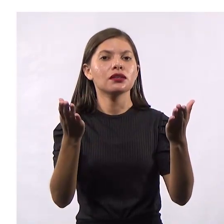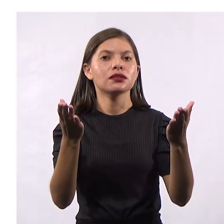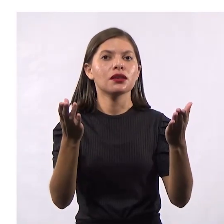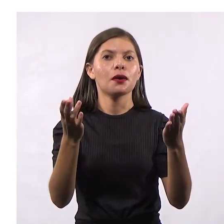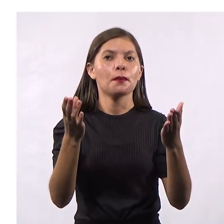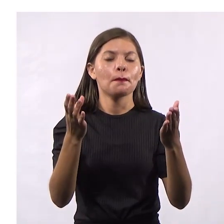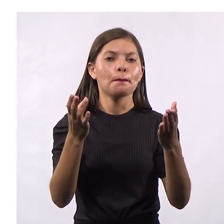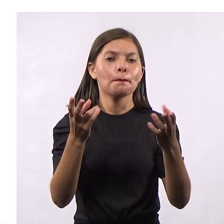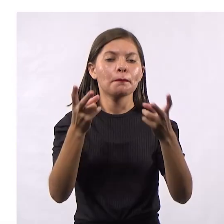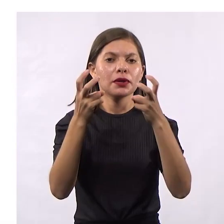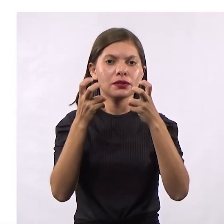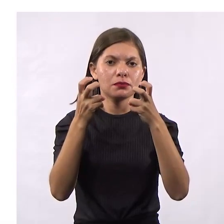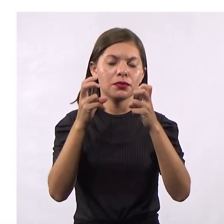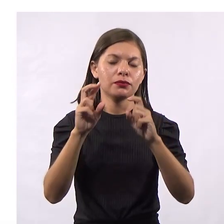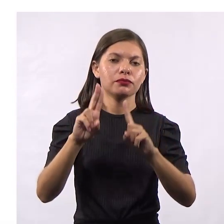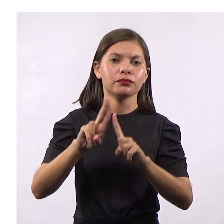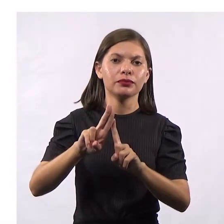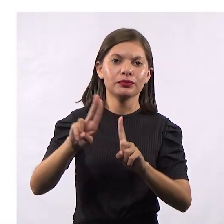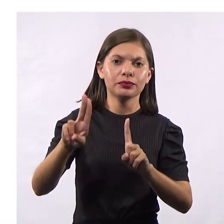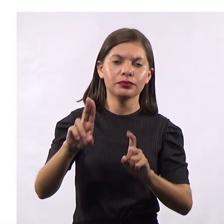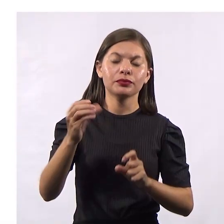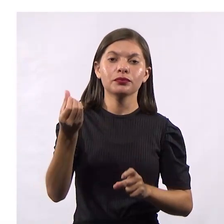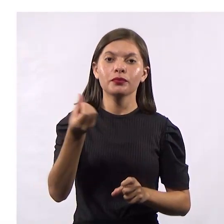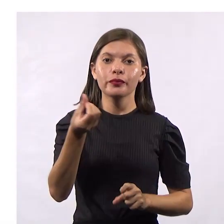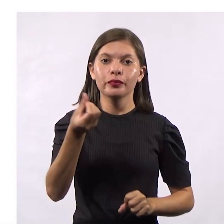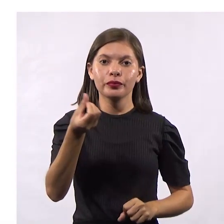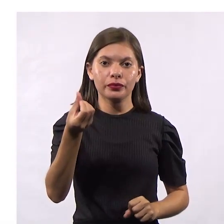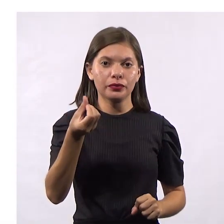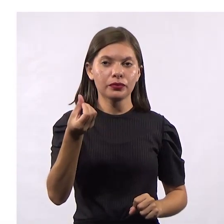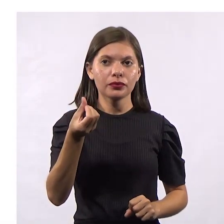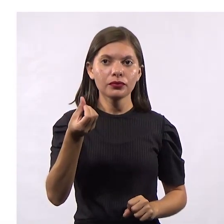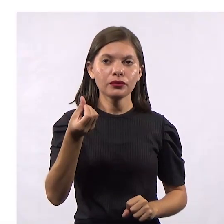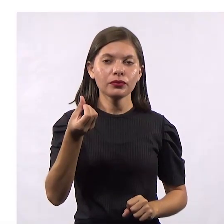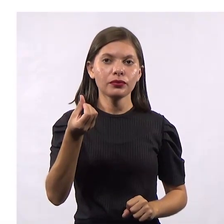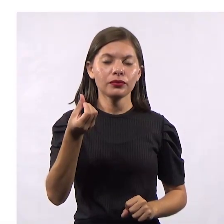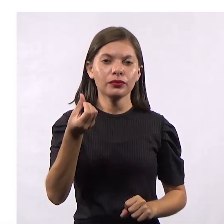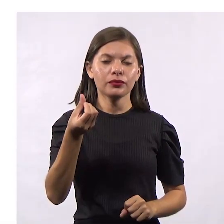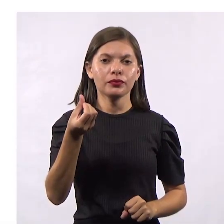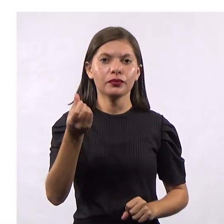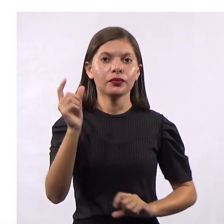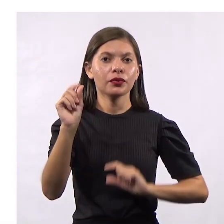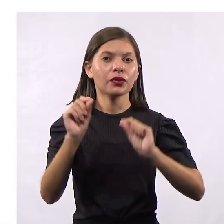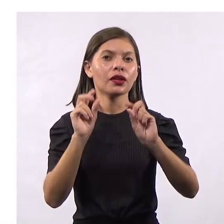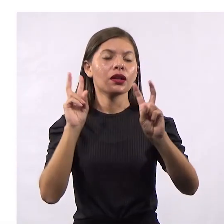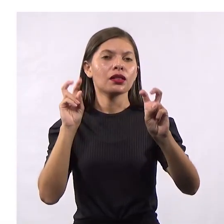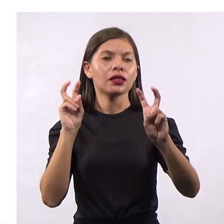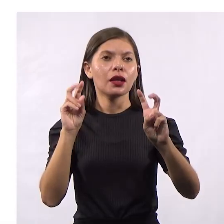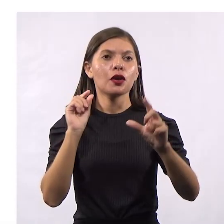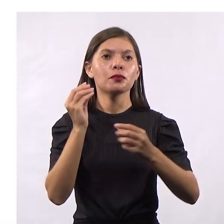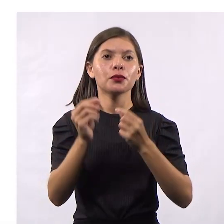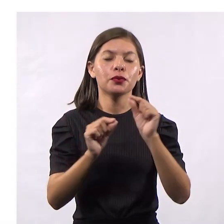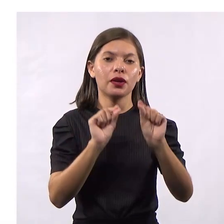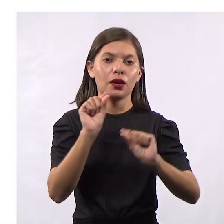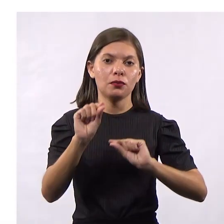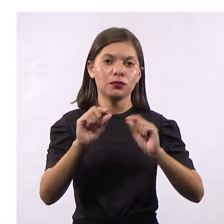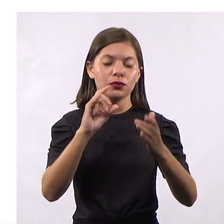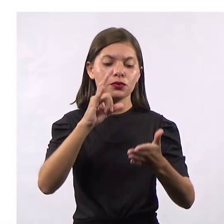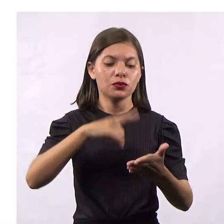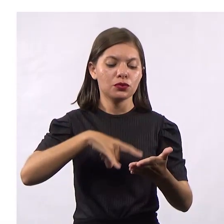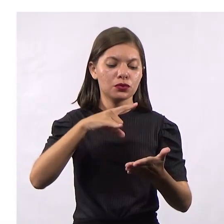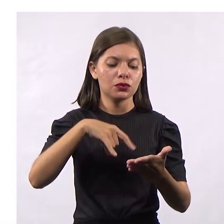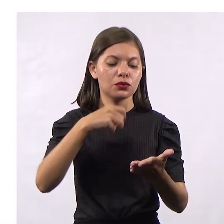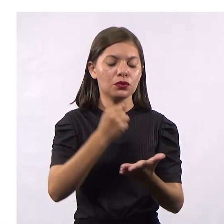podem perceber que a unidade 6 tem como mote os